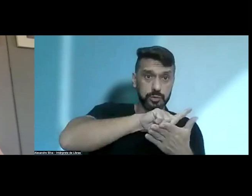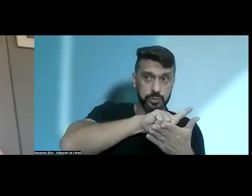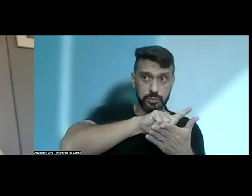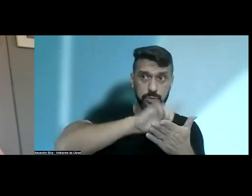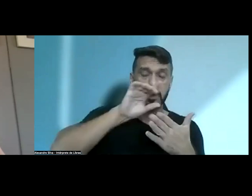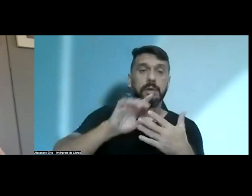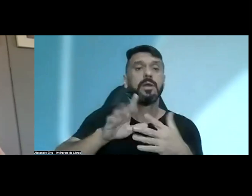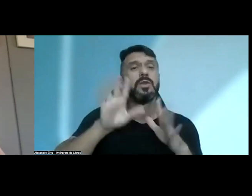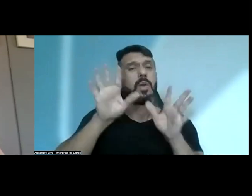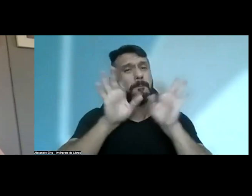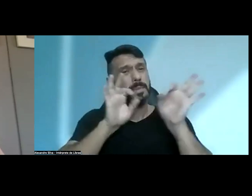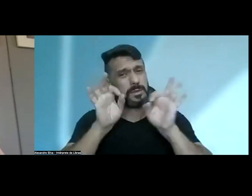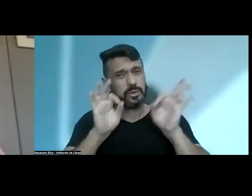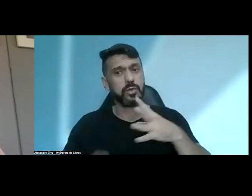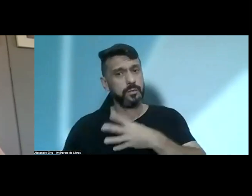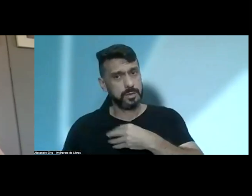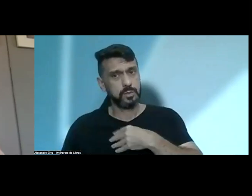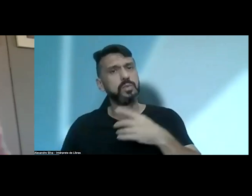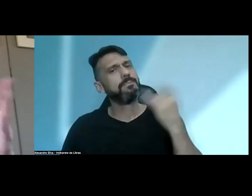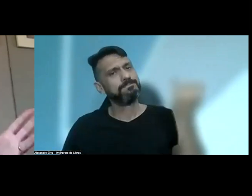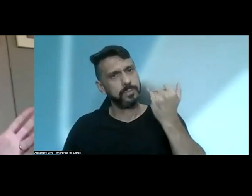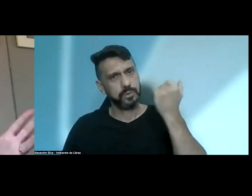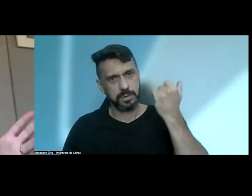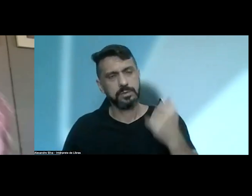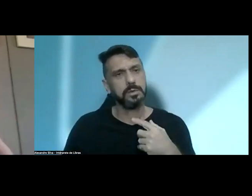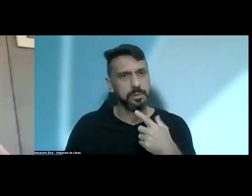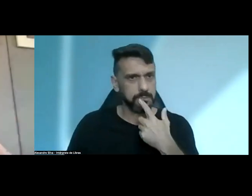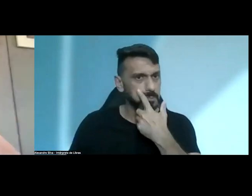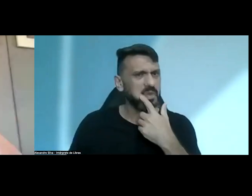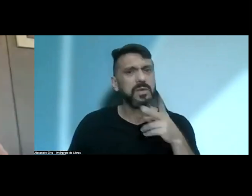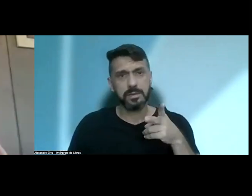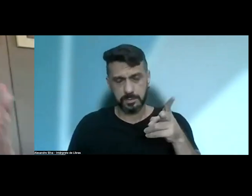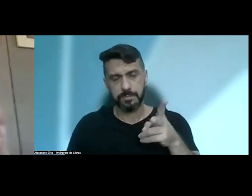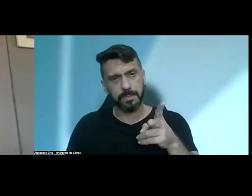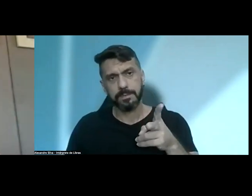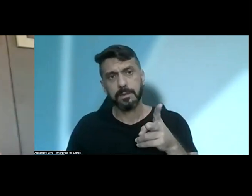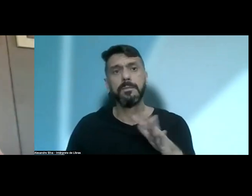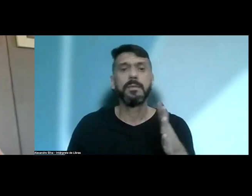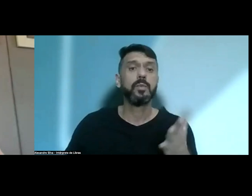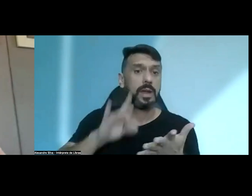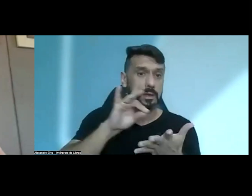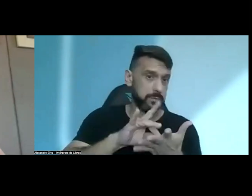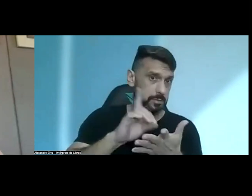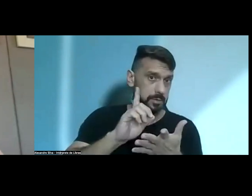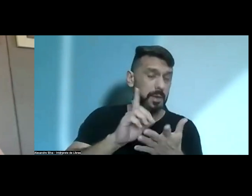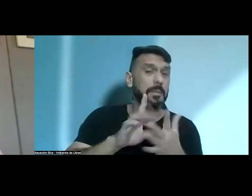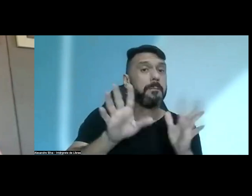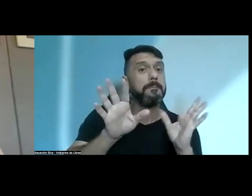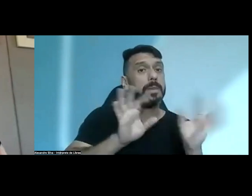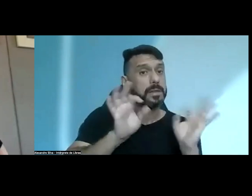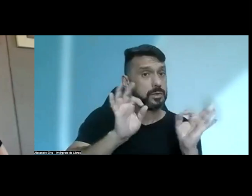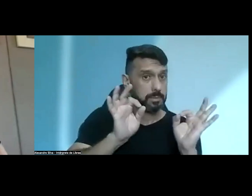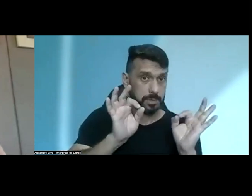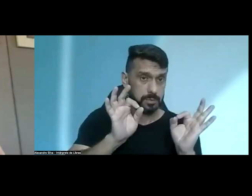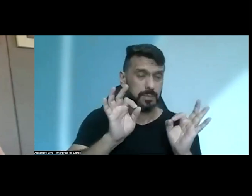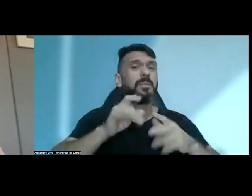momento de planejamento de um filho, é o ideal. O ideal, claro, é você fazer sempre, mas como tu disse, né, não é a realidade. Uhum. Mas no planejamento. Por quê? Porque a